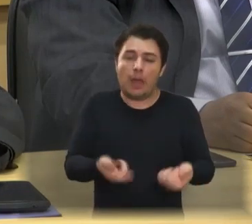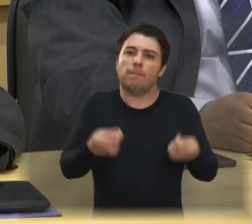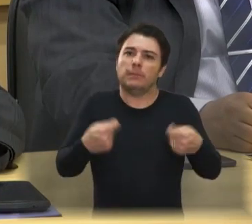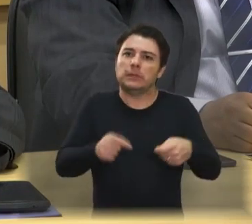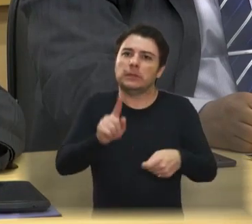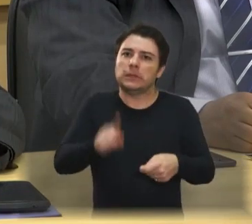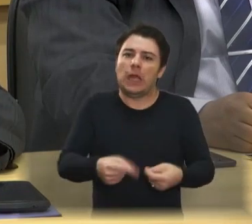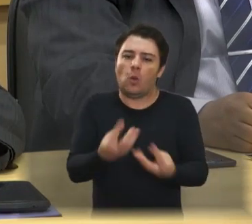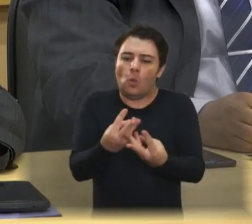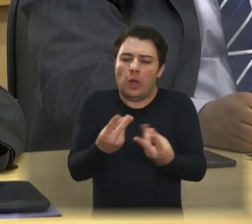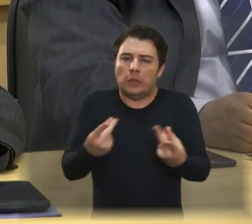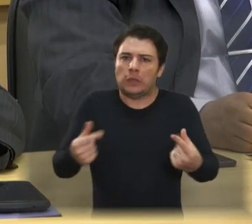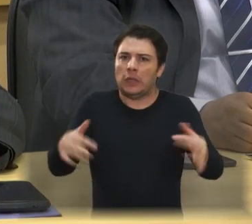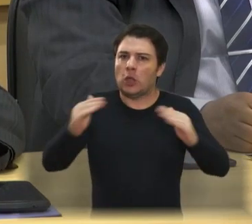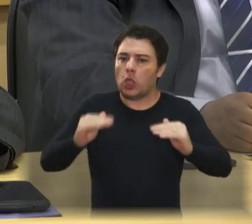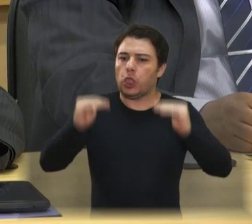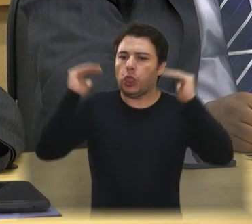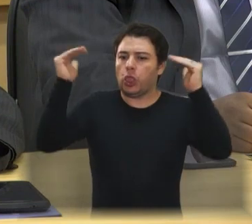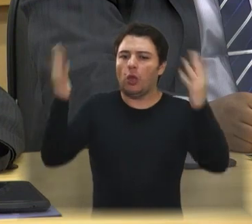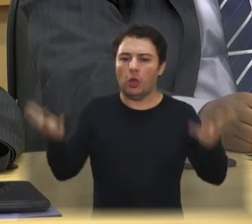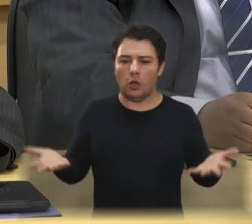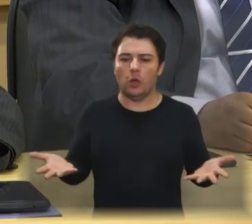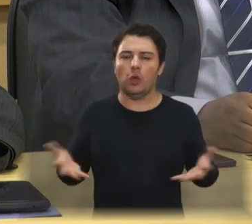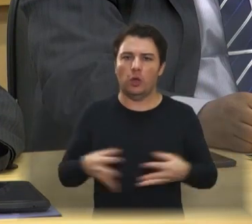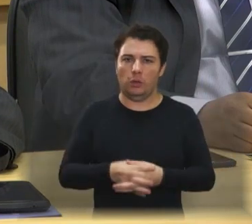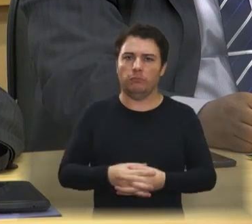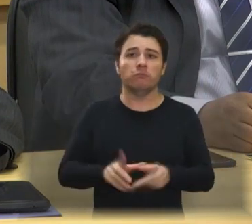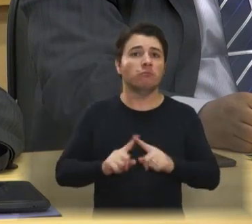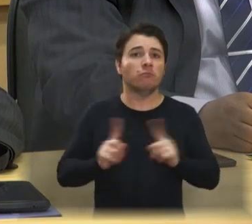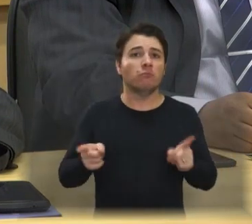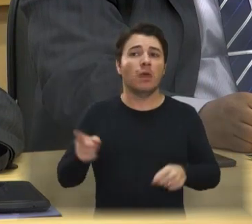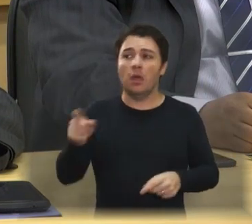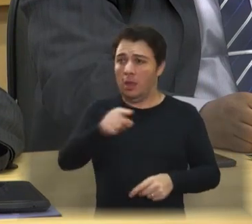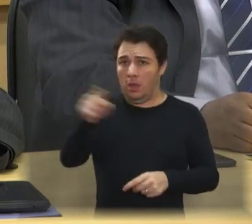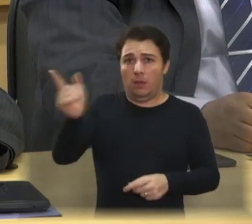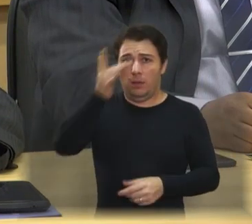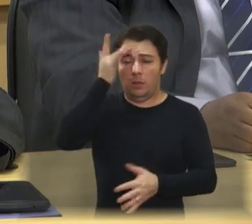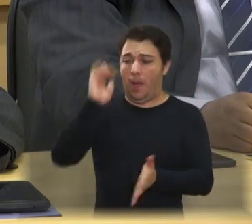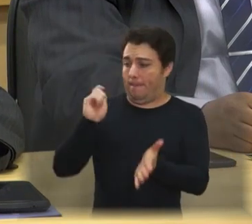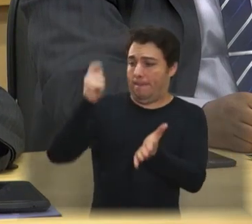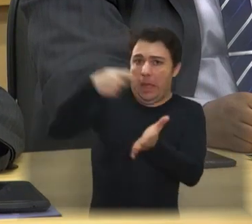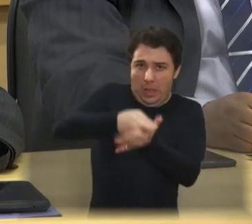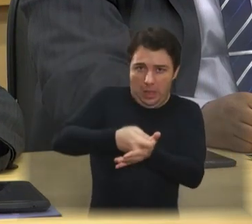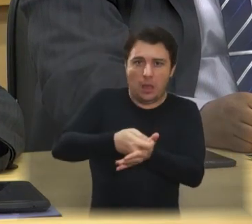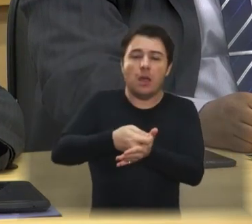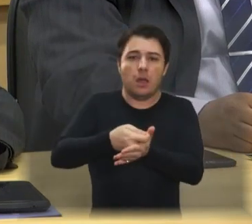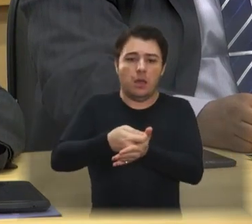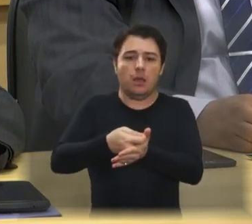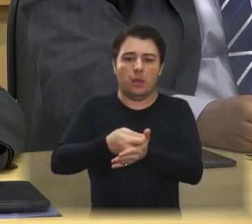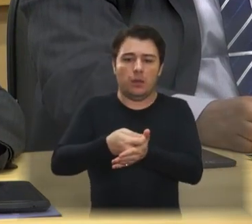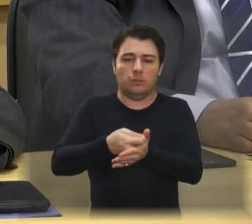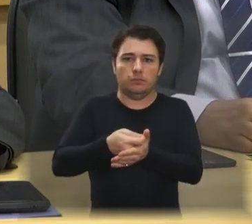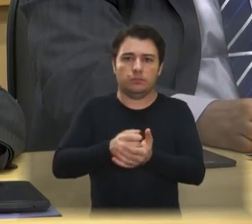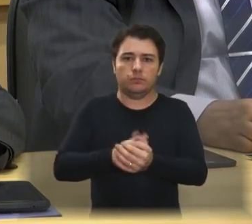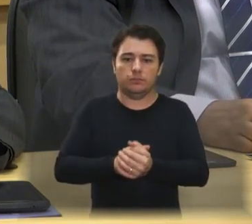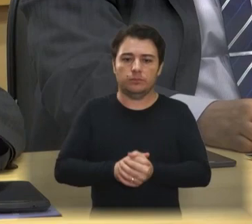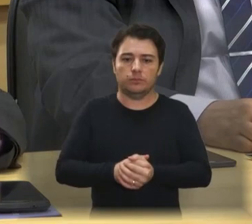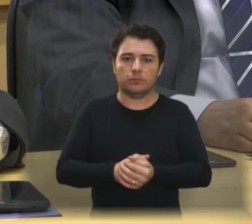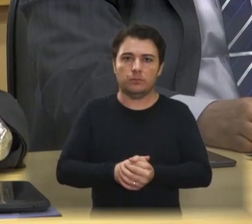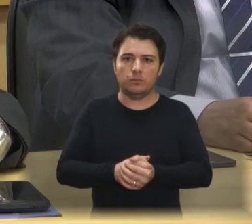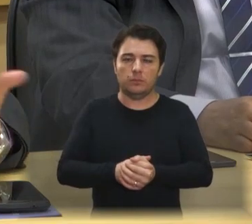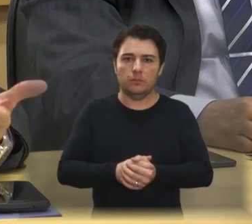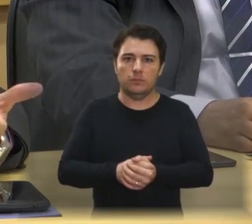serviço de excelência né então o que que ocorre consumidor e pago um serviço um serviço é